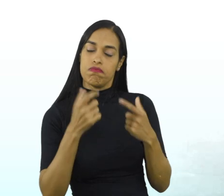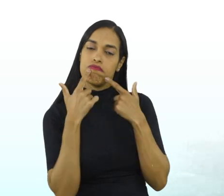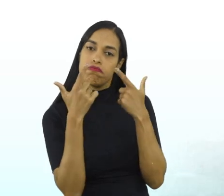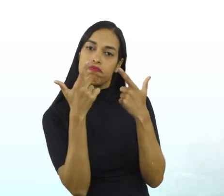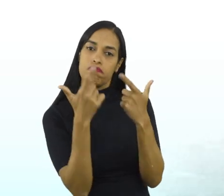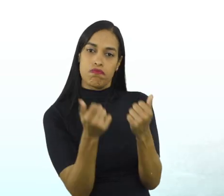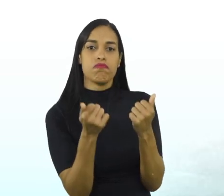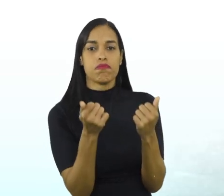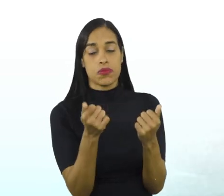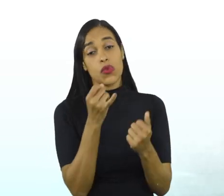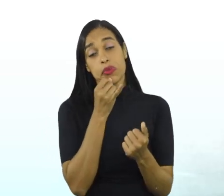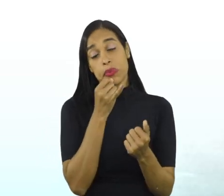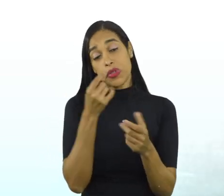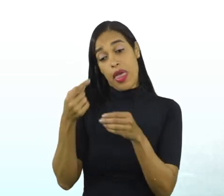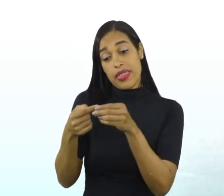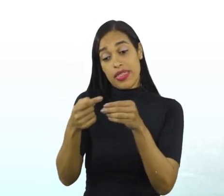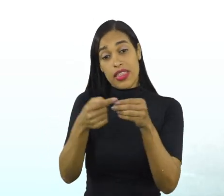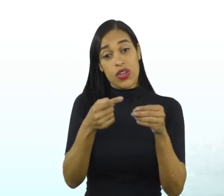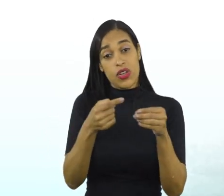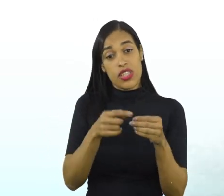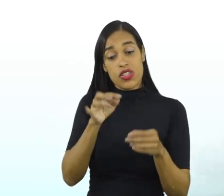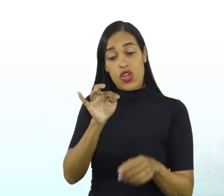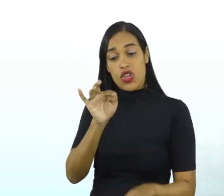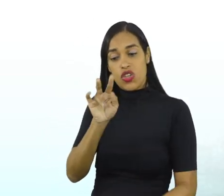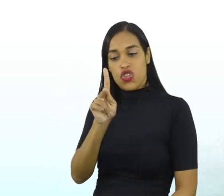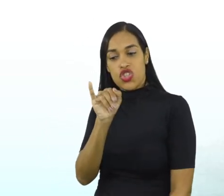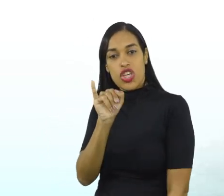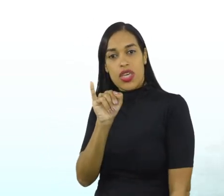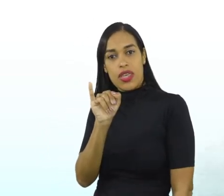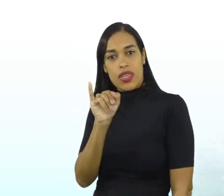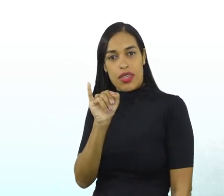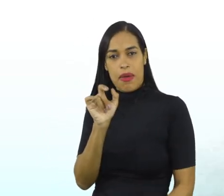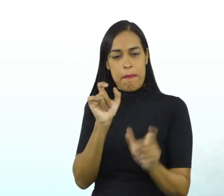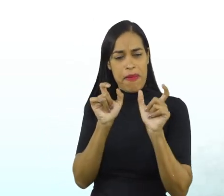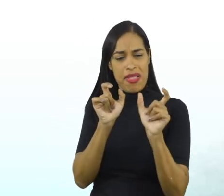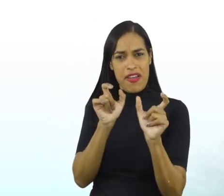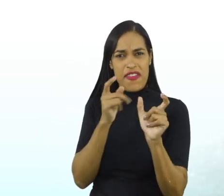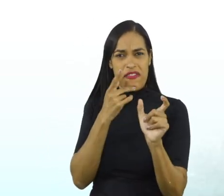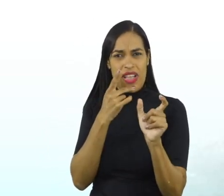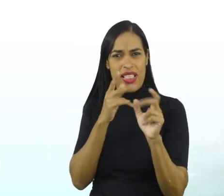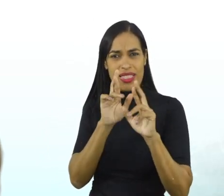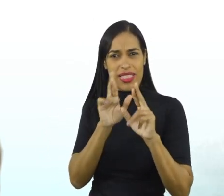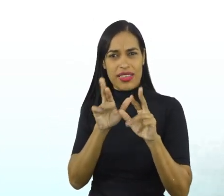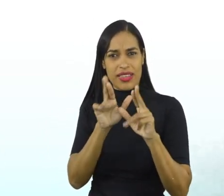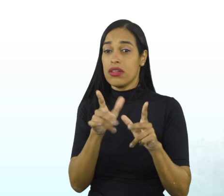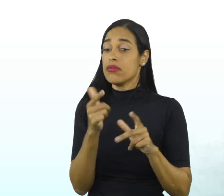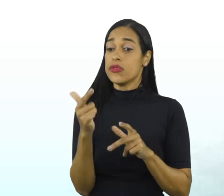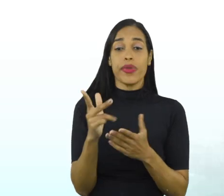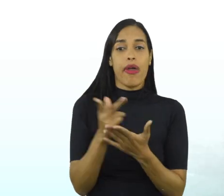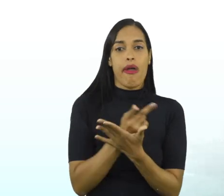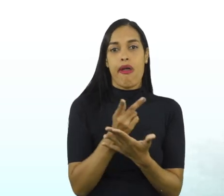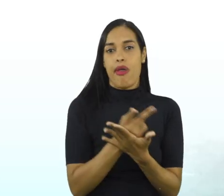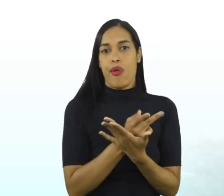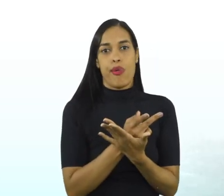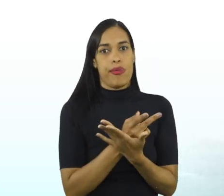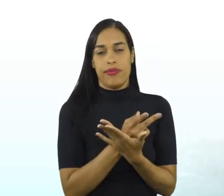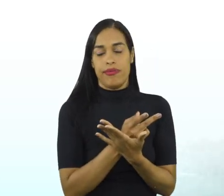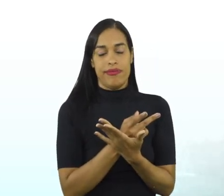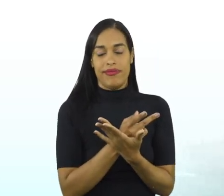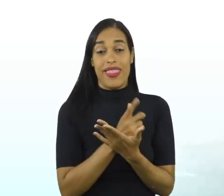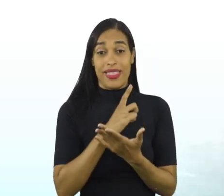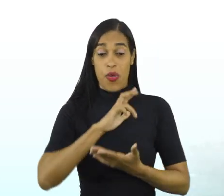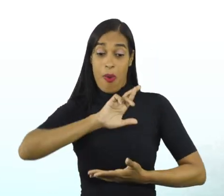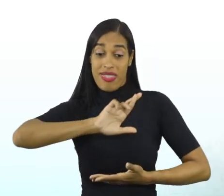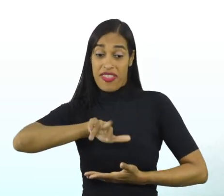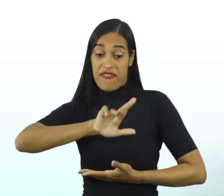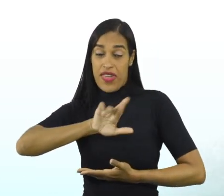parte do interior, fala tipografia e tipografia. Não há erro. Não há